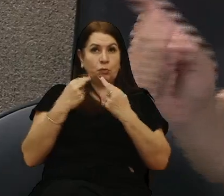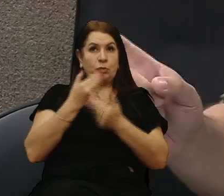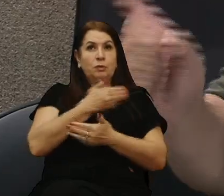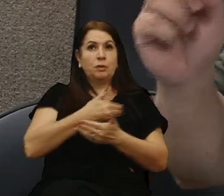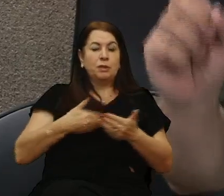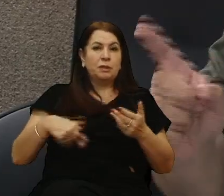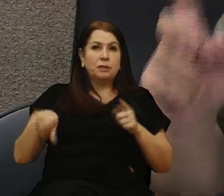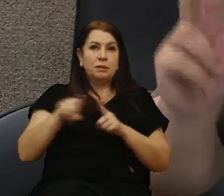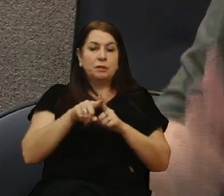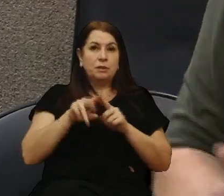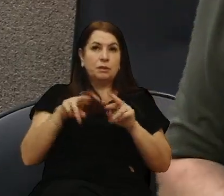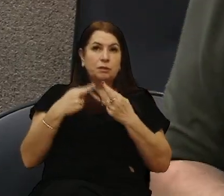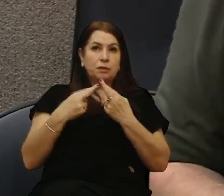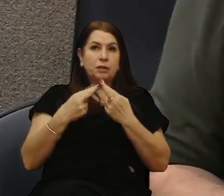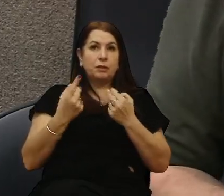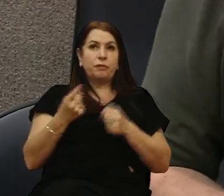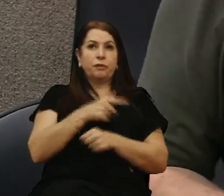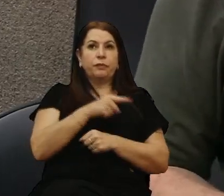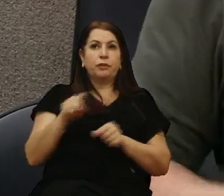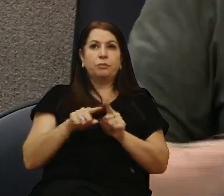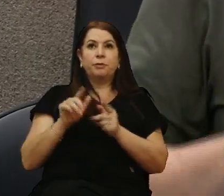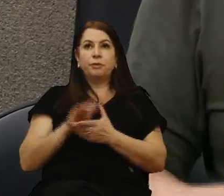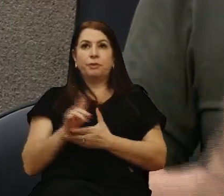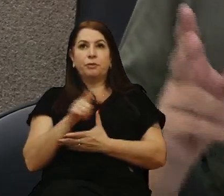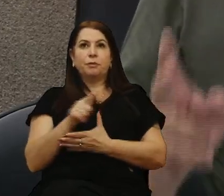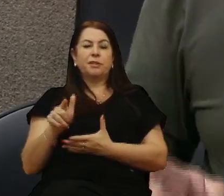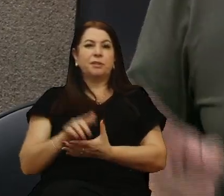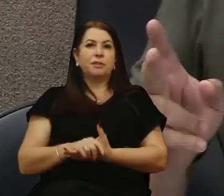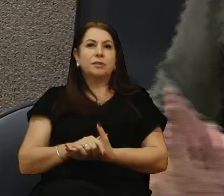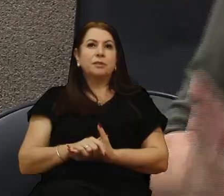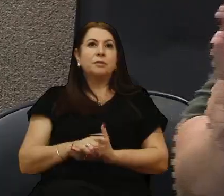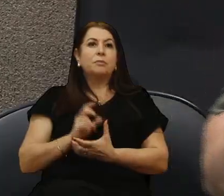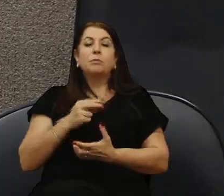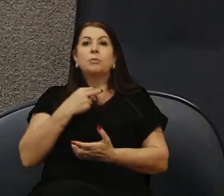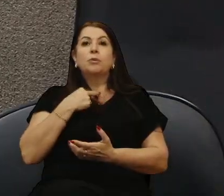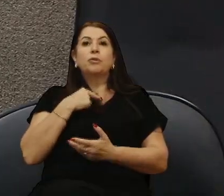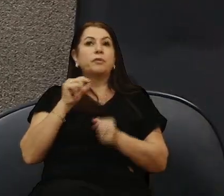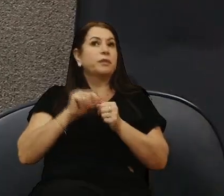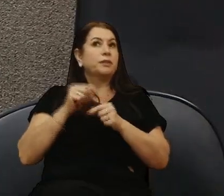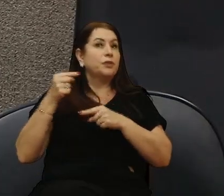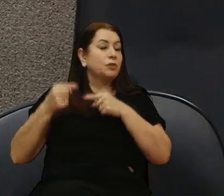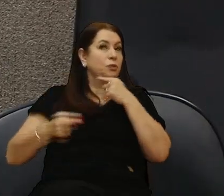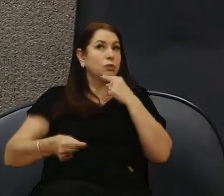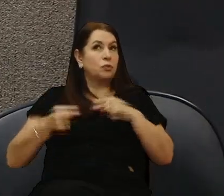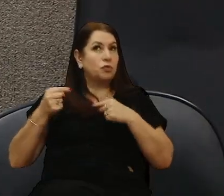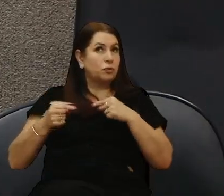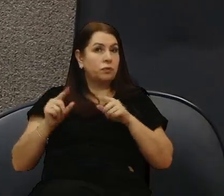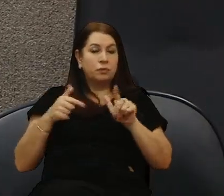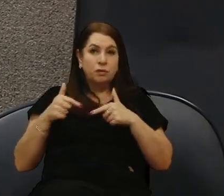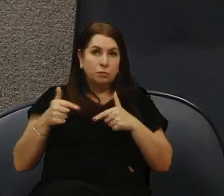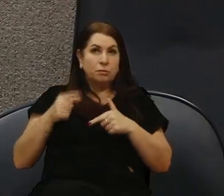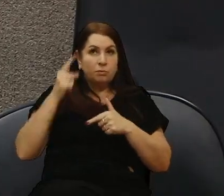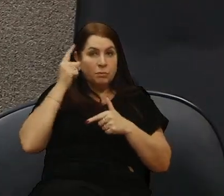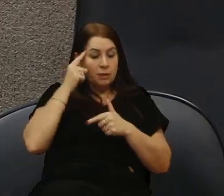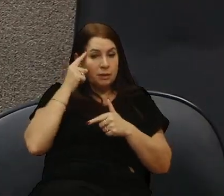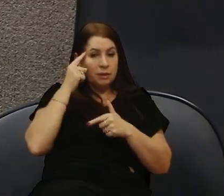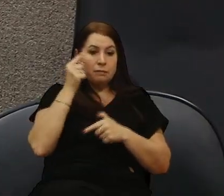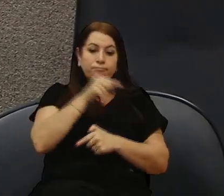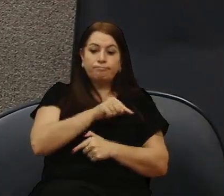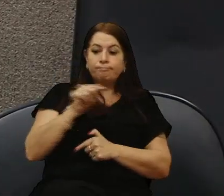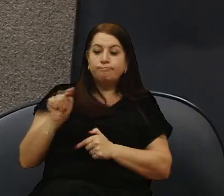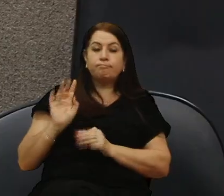públicas e reuniões pensando nos dois lados. E ninguém pode dizer que não foi discutido e não foi trabalhado e pensado nos dois